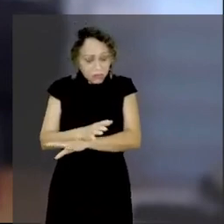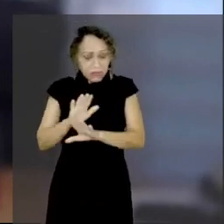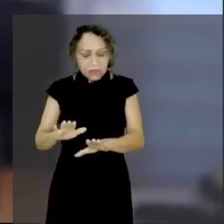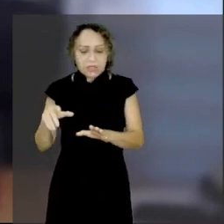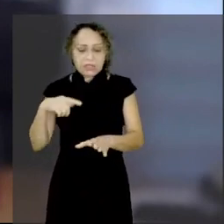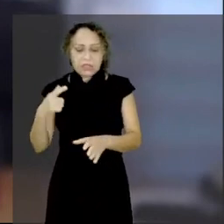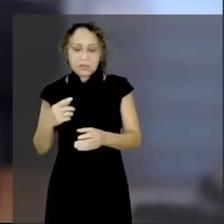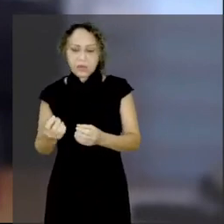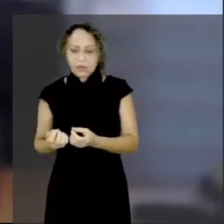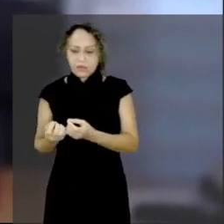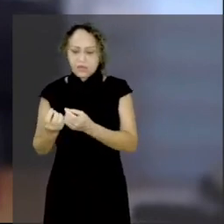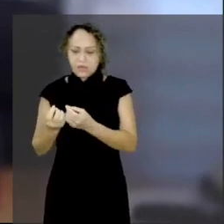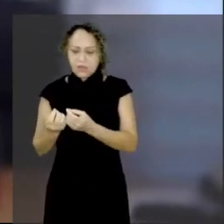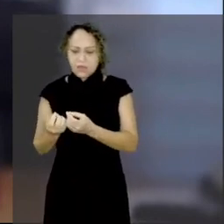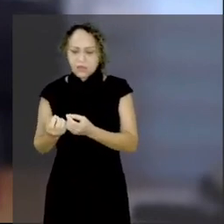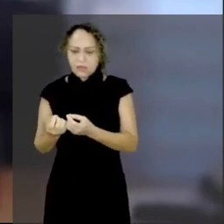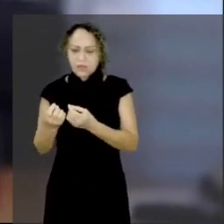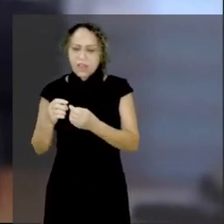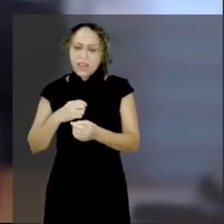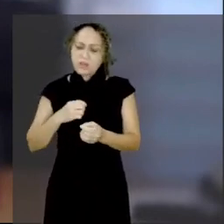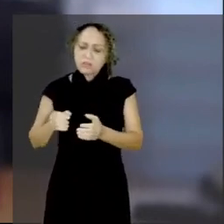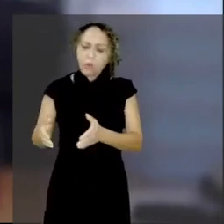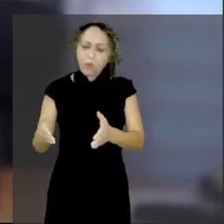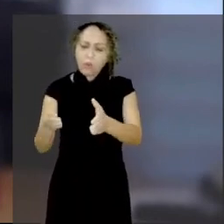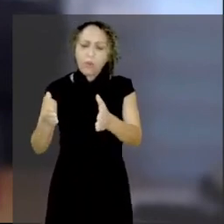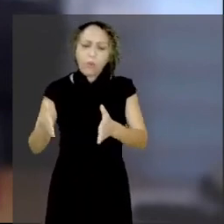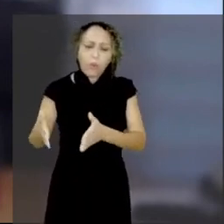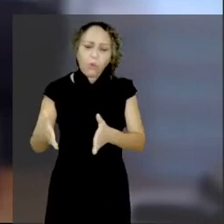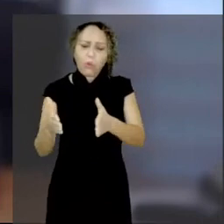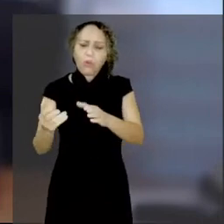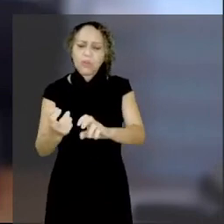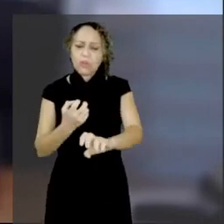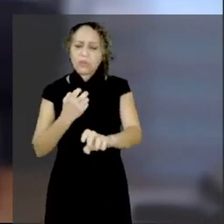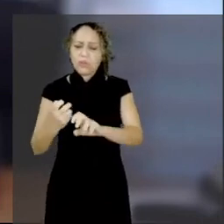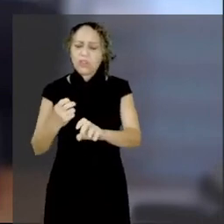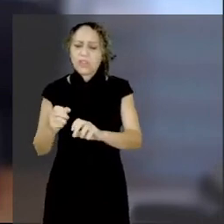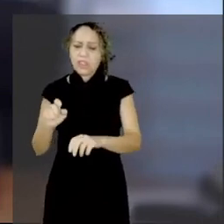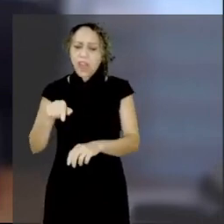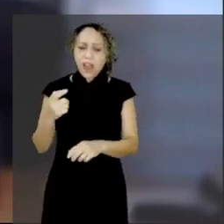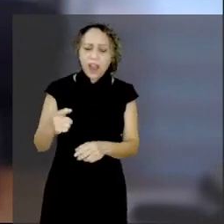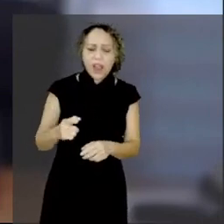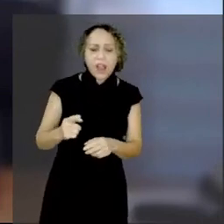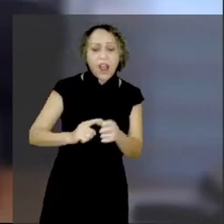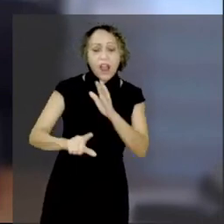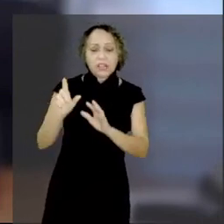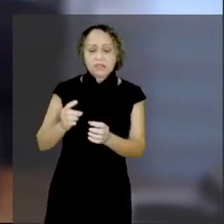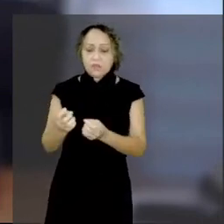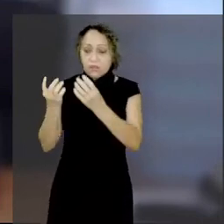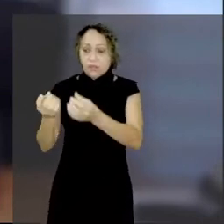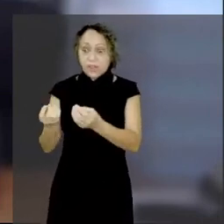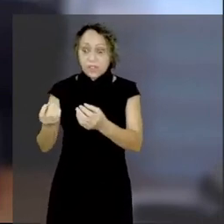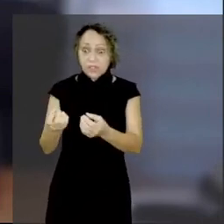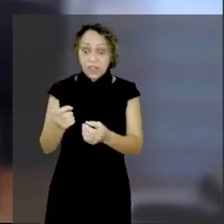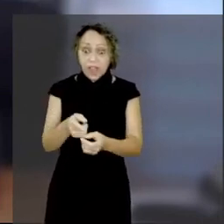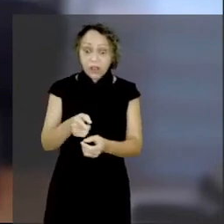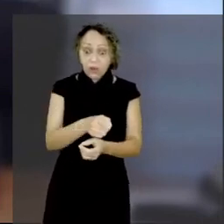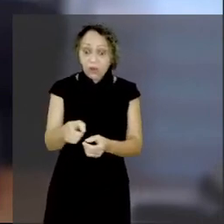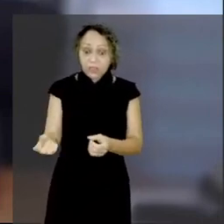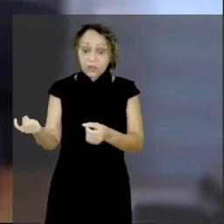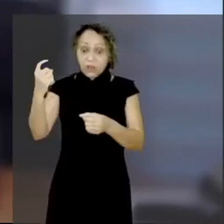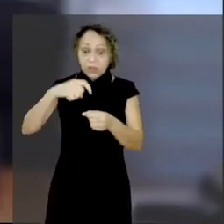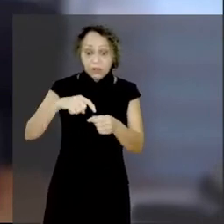Minas Gerais. 980 obras do PAC 1 e 2, que estavam em execução com mais de 50%,